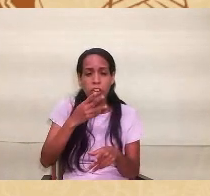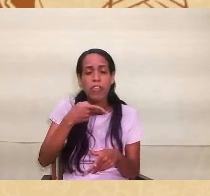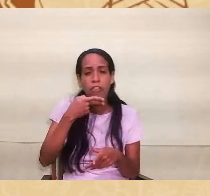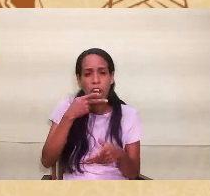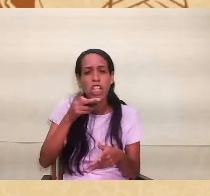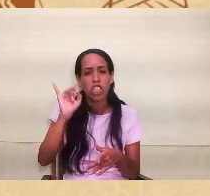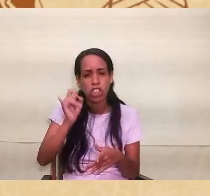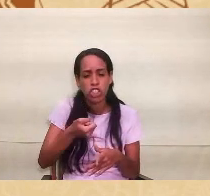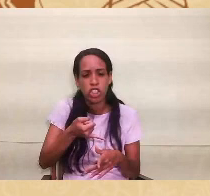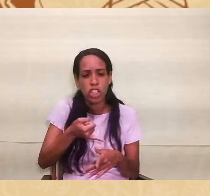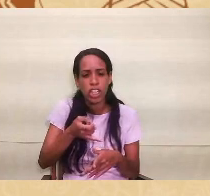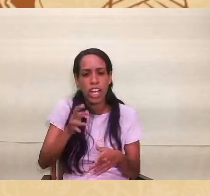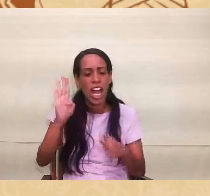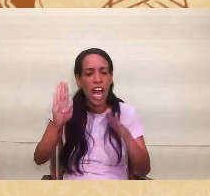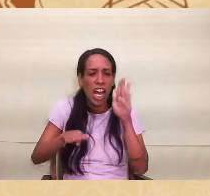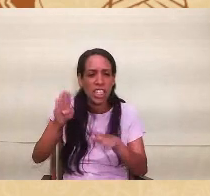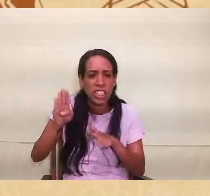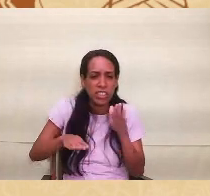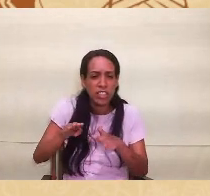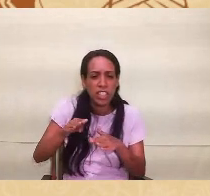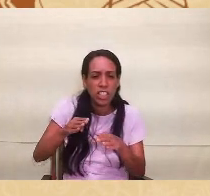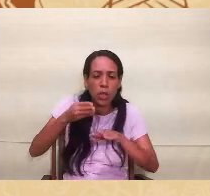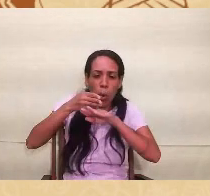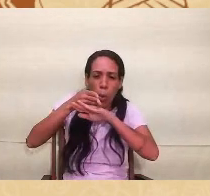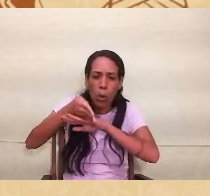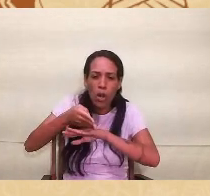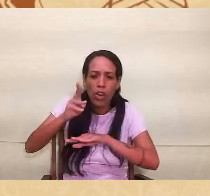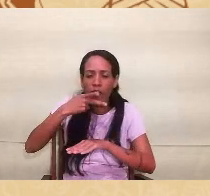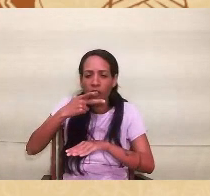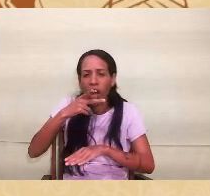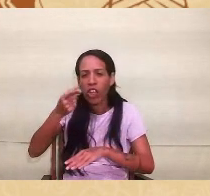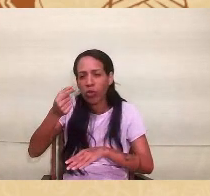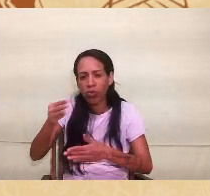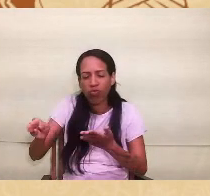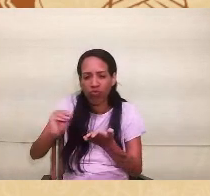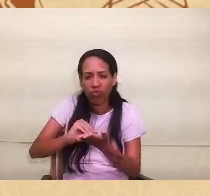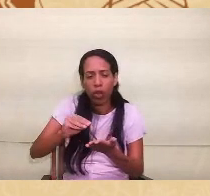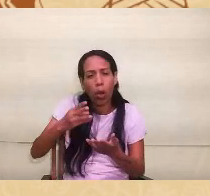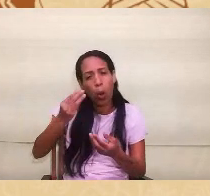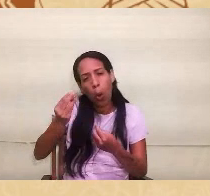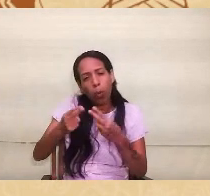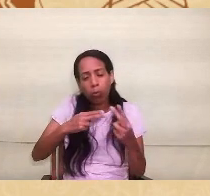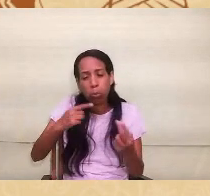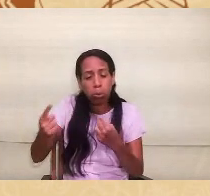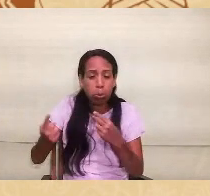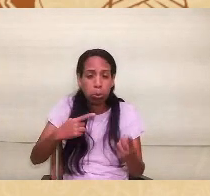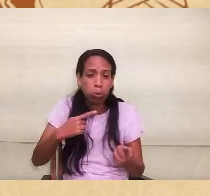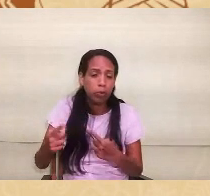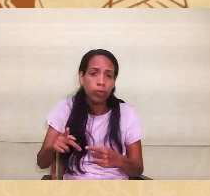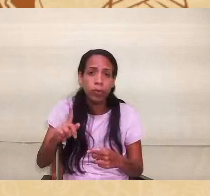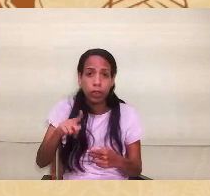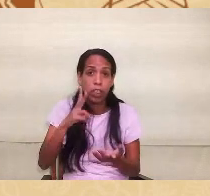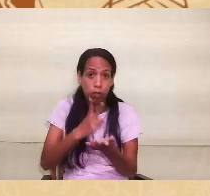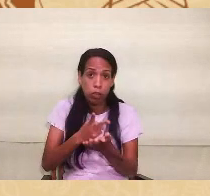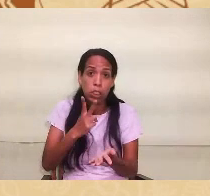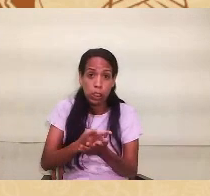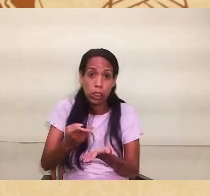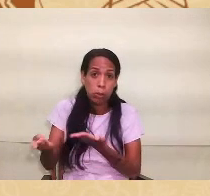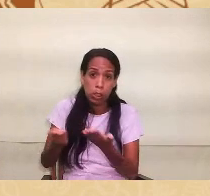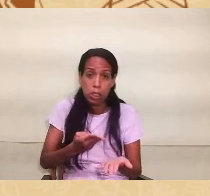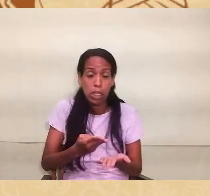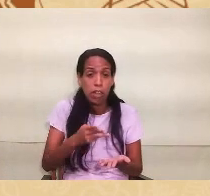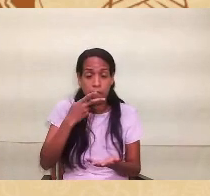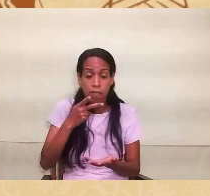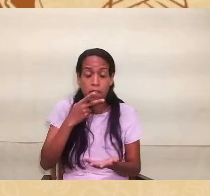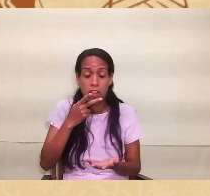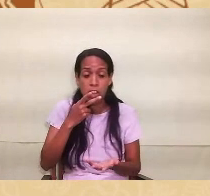vezes, às vezes não aborda a questão do capitalismo e vice-versa, né? Você sempre traz essa articulação